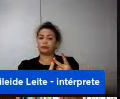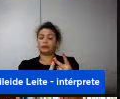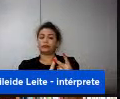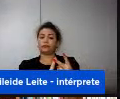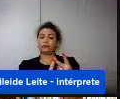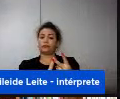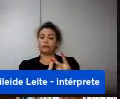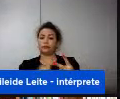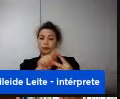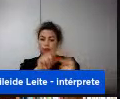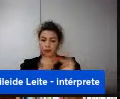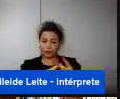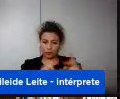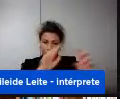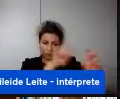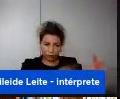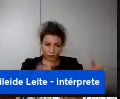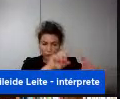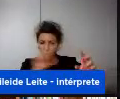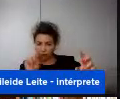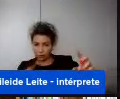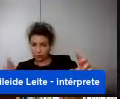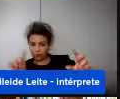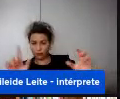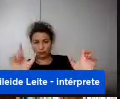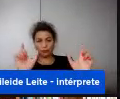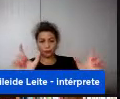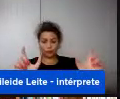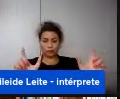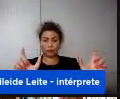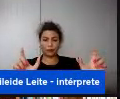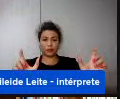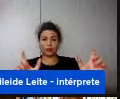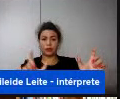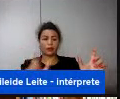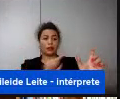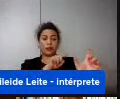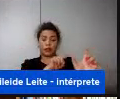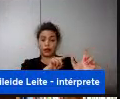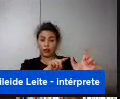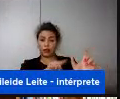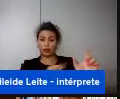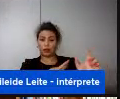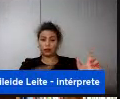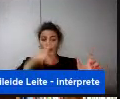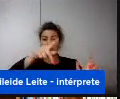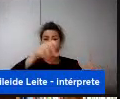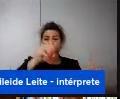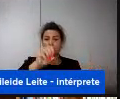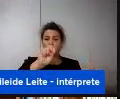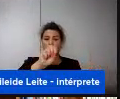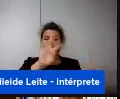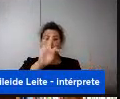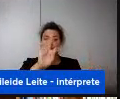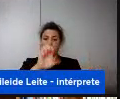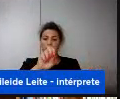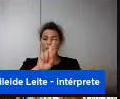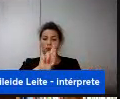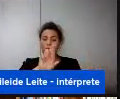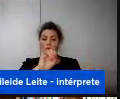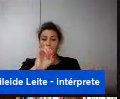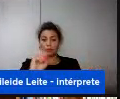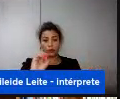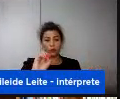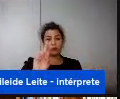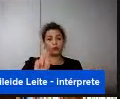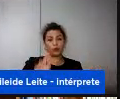para essas duas partes da equação aqui, né? Essa parte aqui que a gente chama de posterior, né? E essa